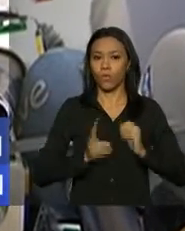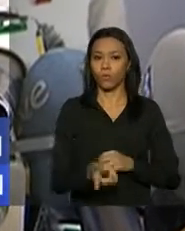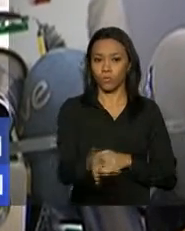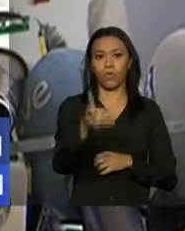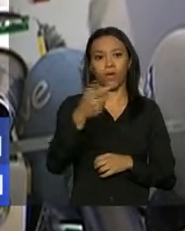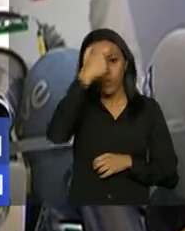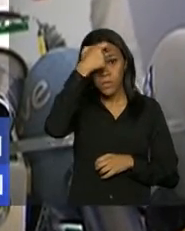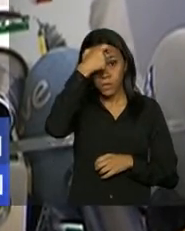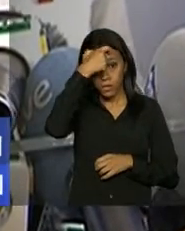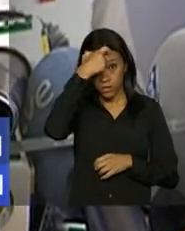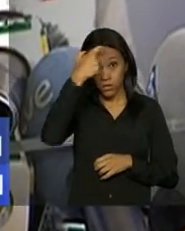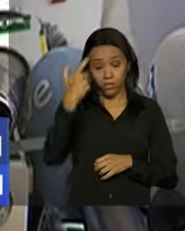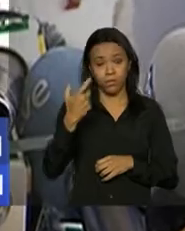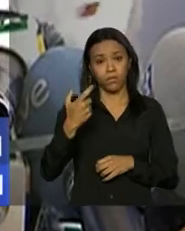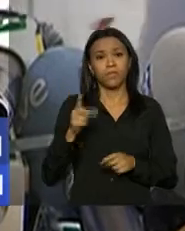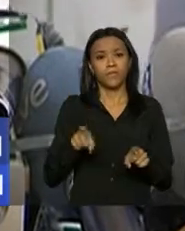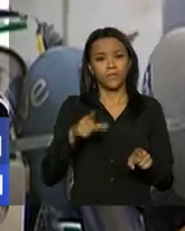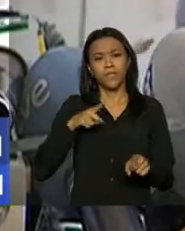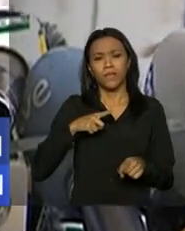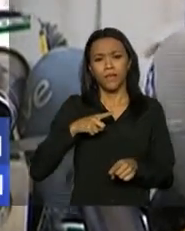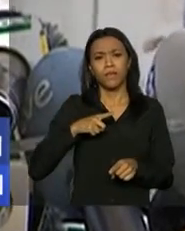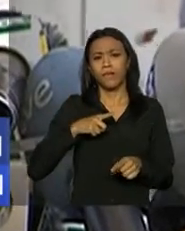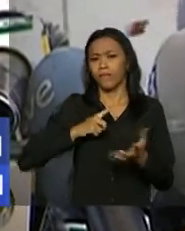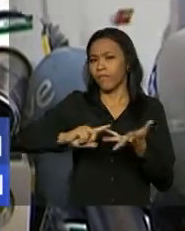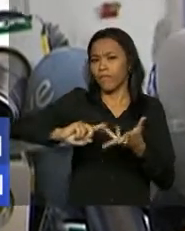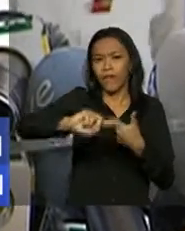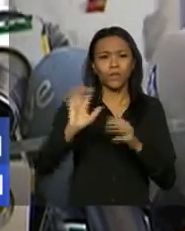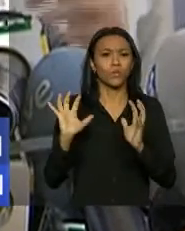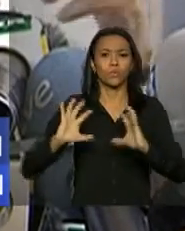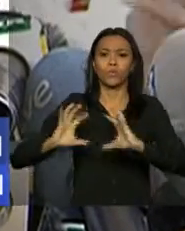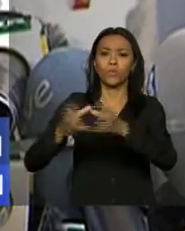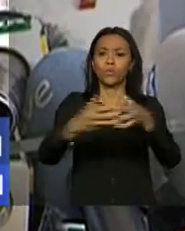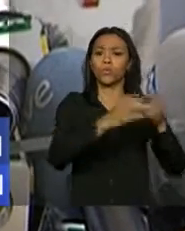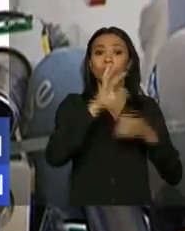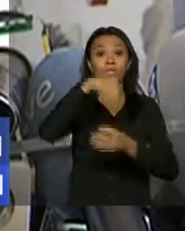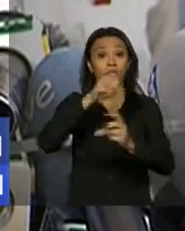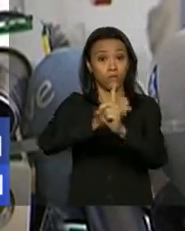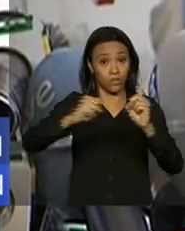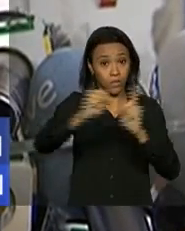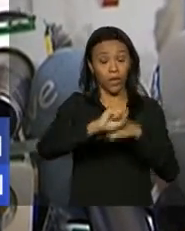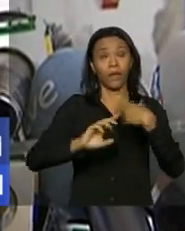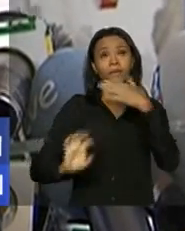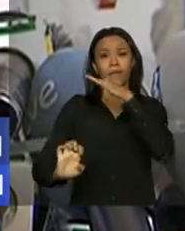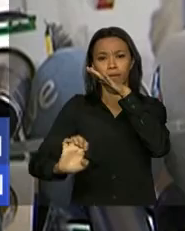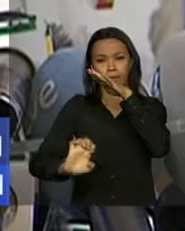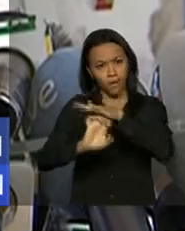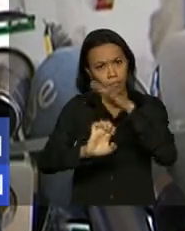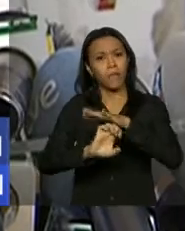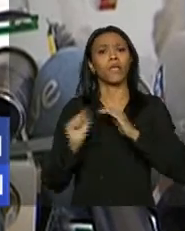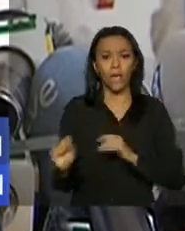conscientização. Uma série de entidades da sociedade estão engajadas, empresas. Eu